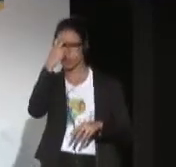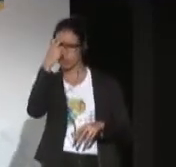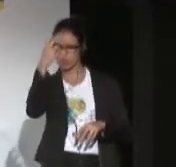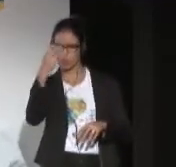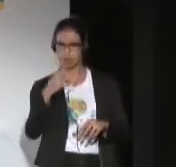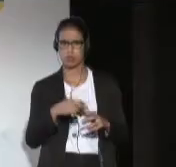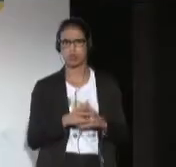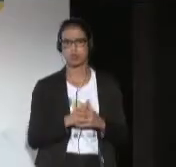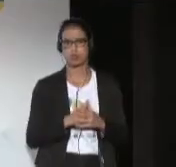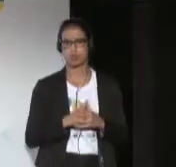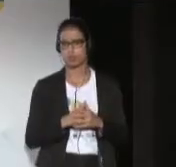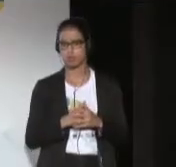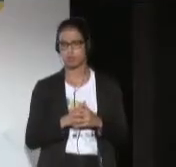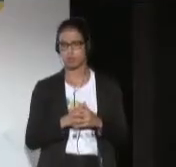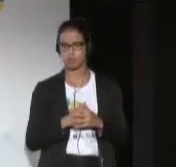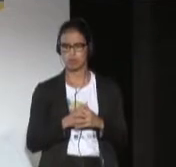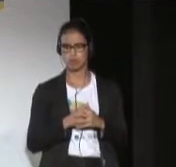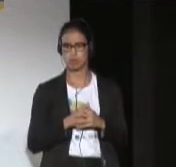inteligências.